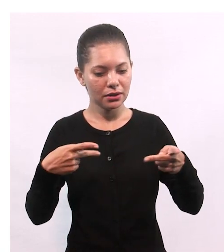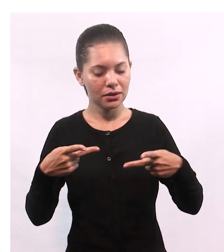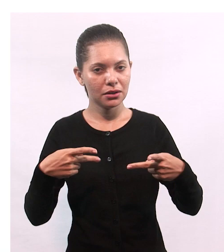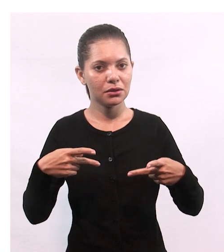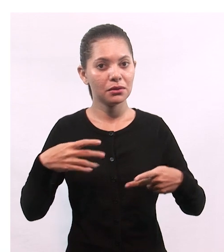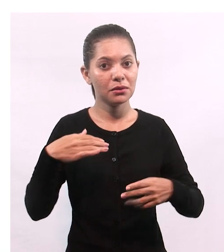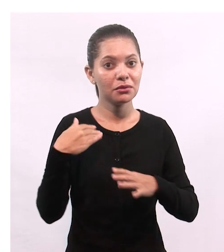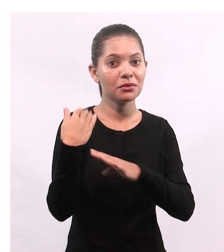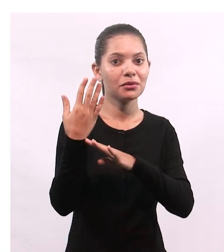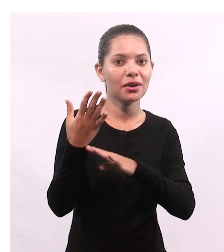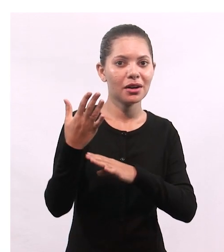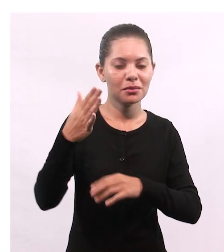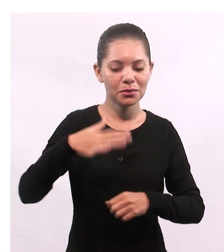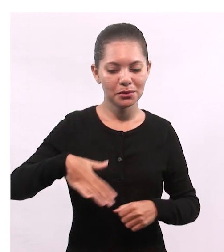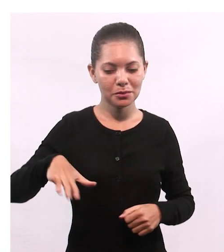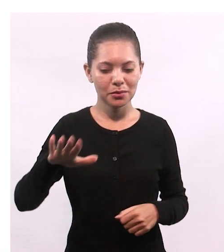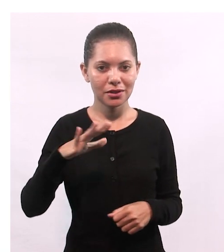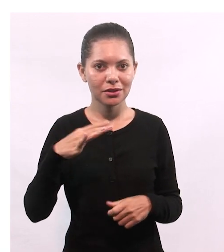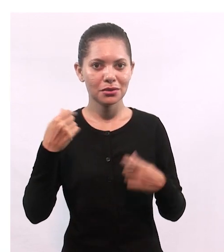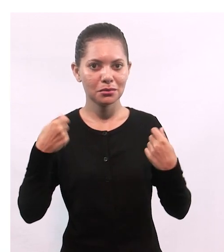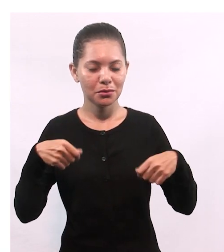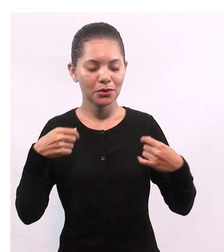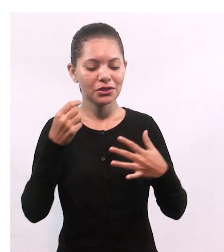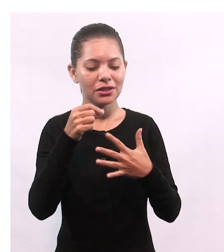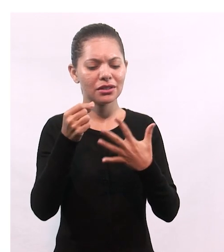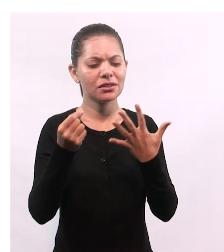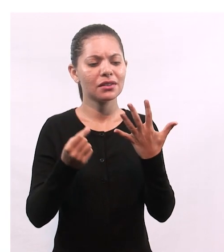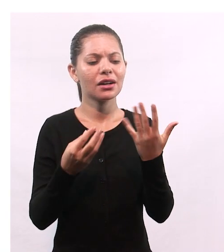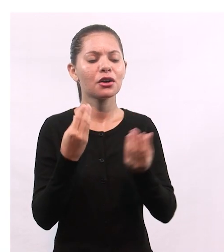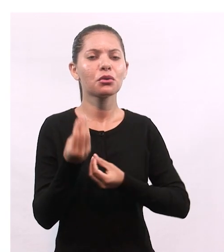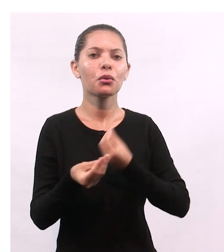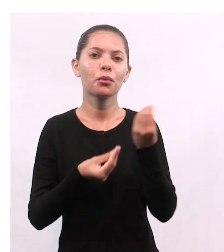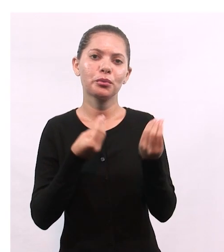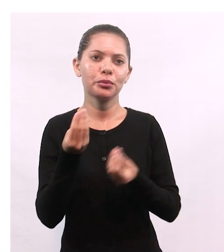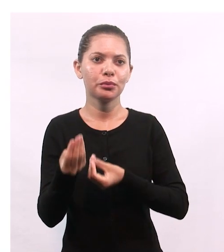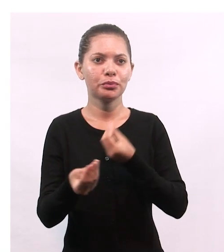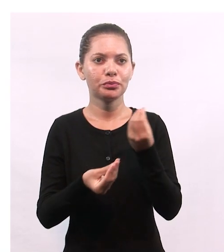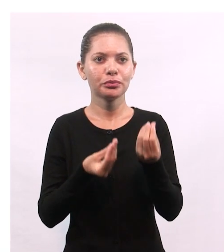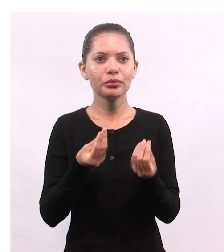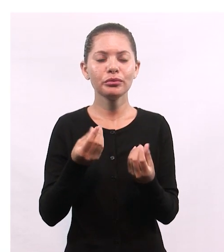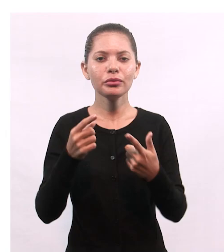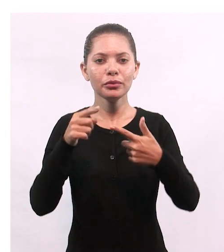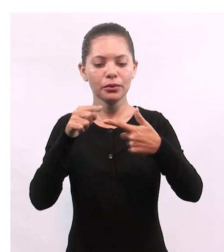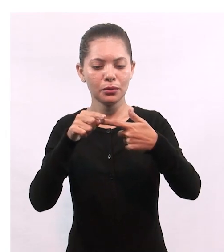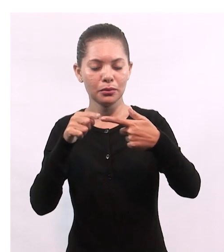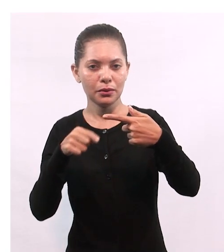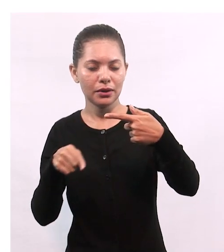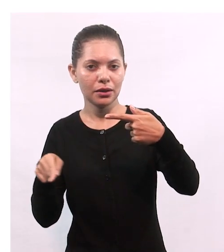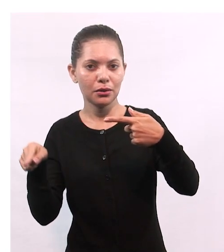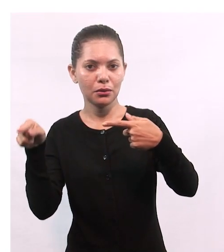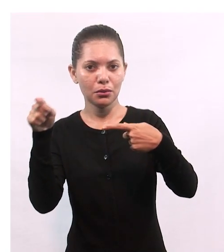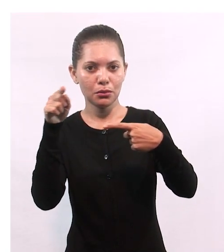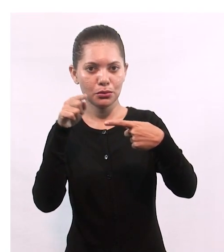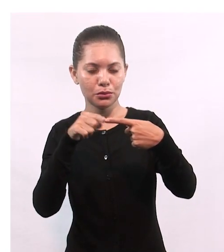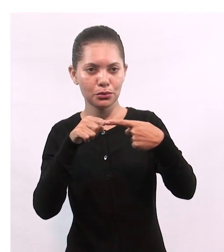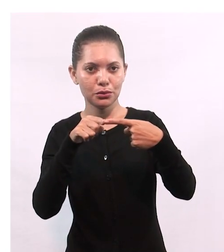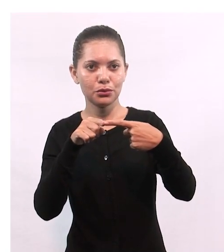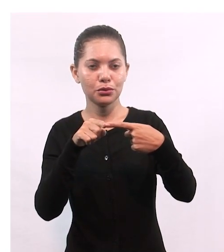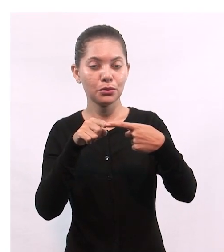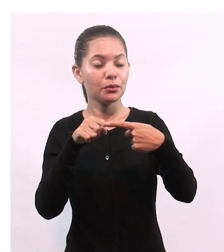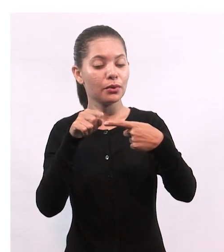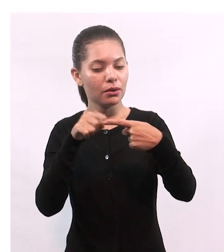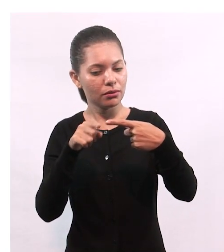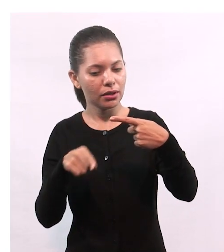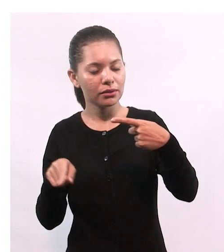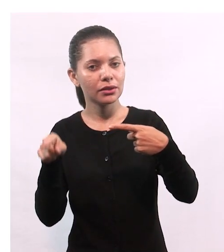plano e vai para um espaço tridimensional, a gente pode classificar elas como corpos redondos, que